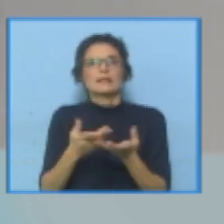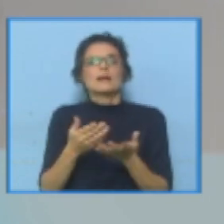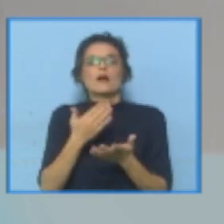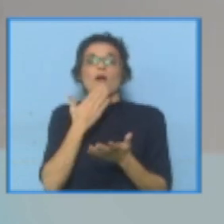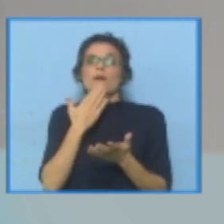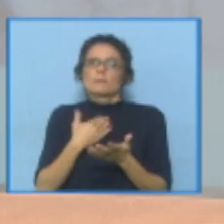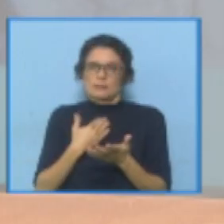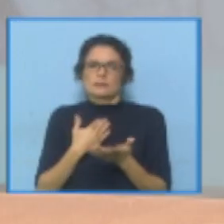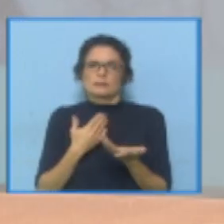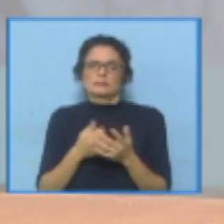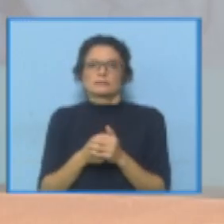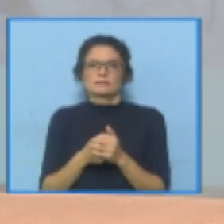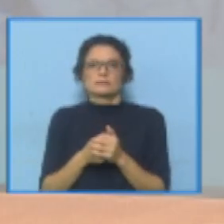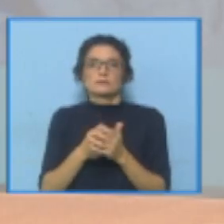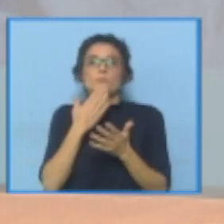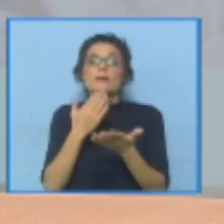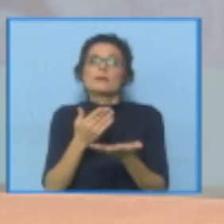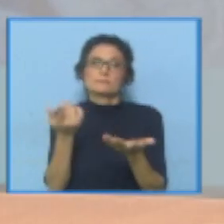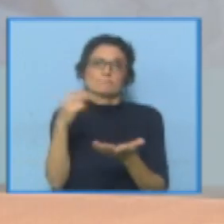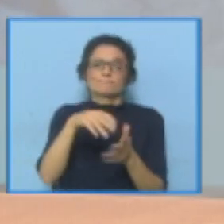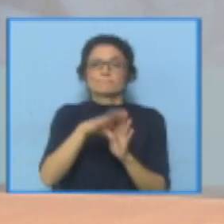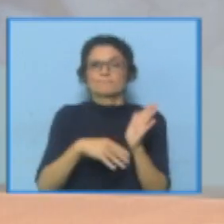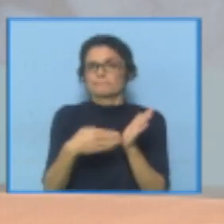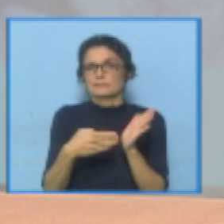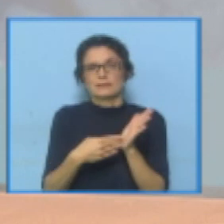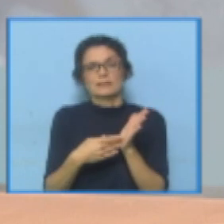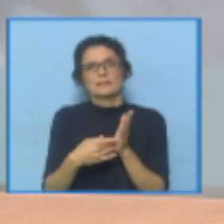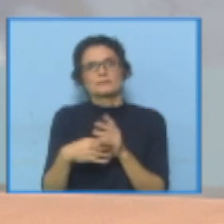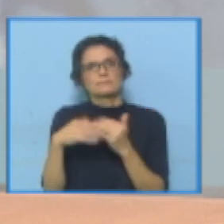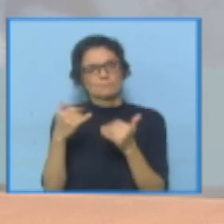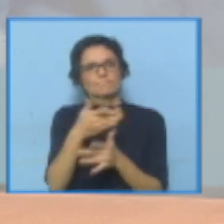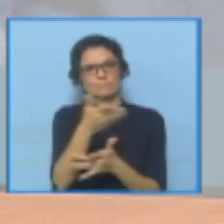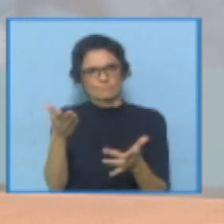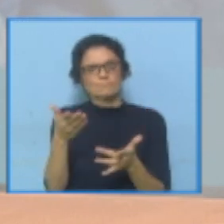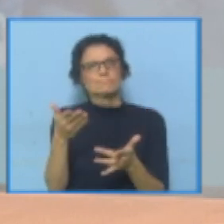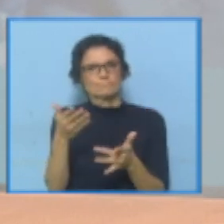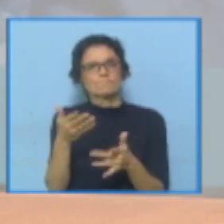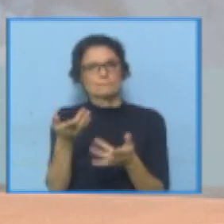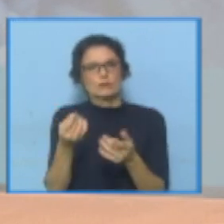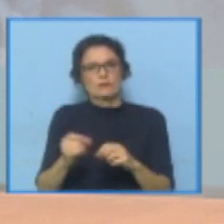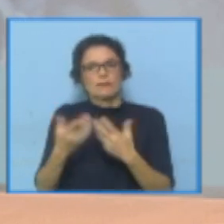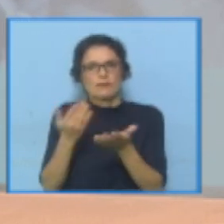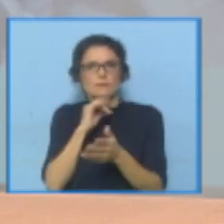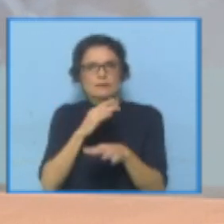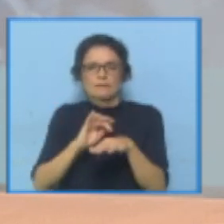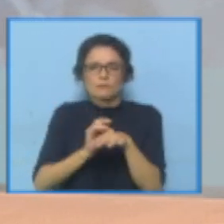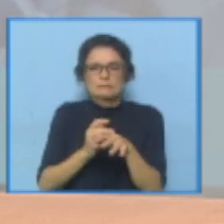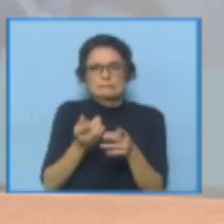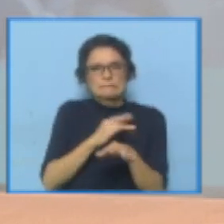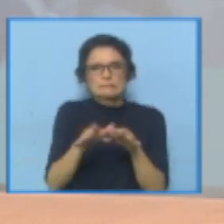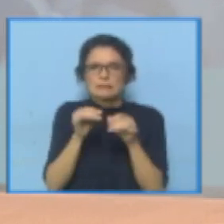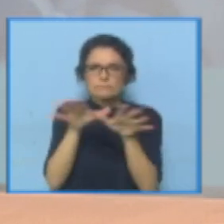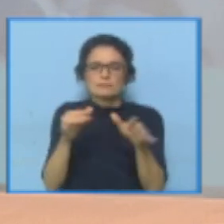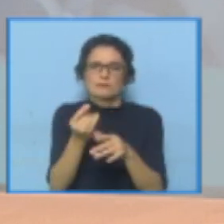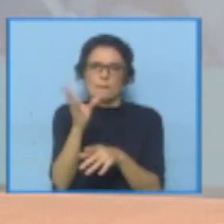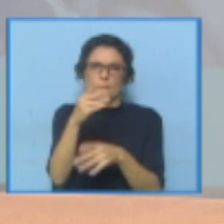estado aqui no programa Eclésia a apresentar este projeto e felicidades para que crie de facto consciência em todas as crianças dos seus deveres e dos seus direitos.